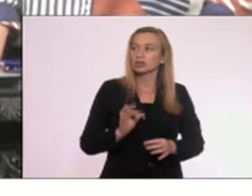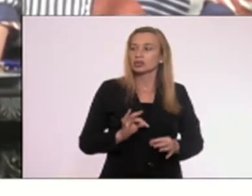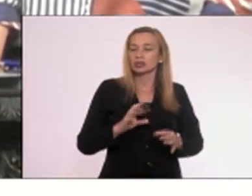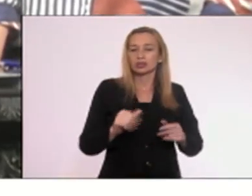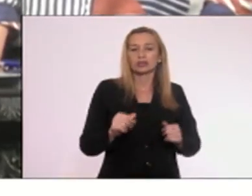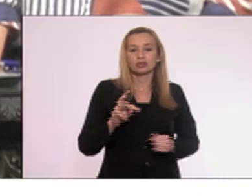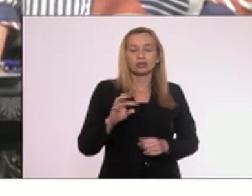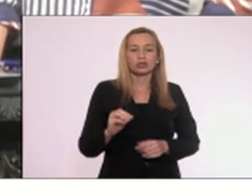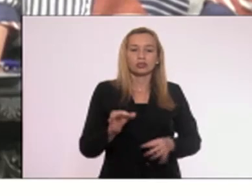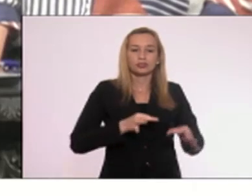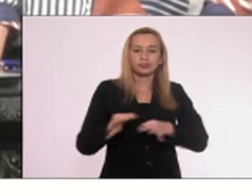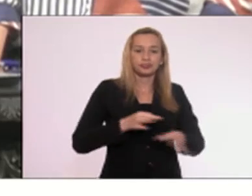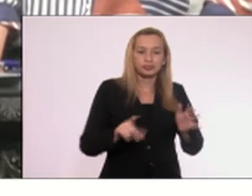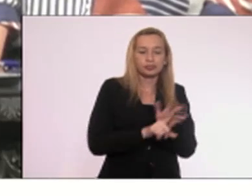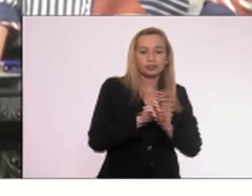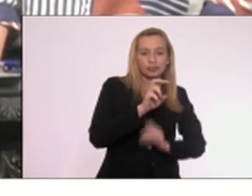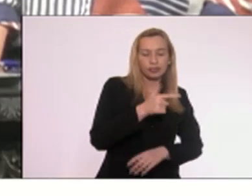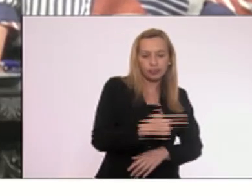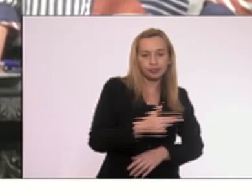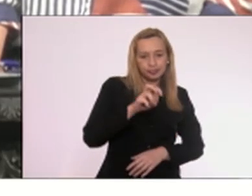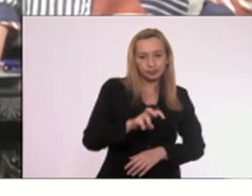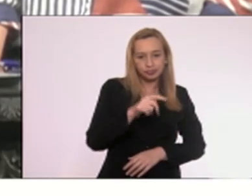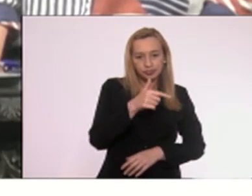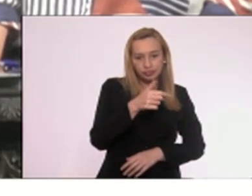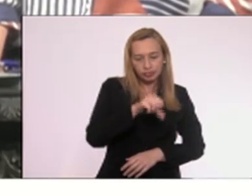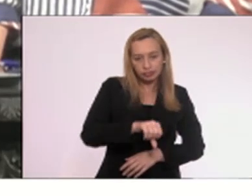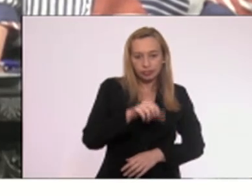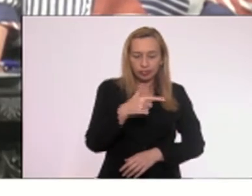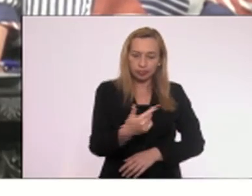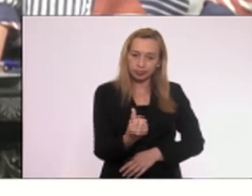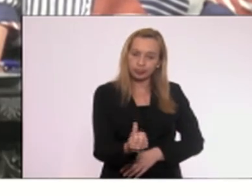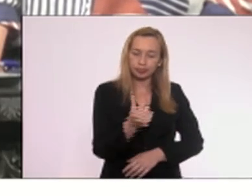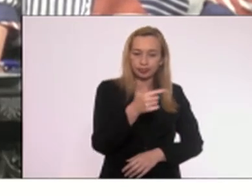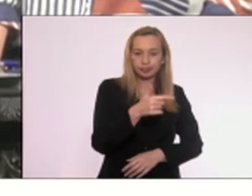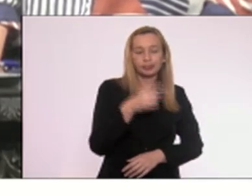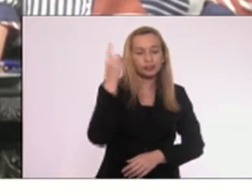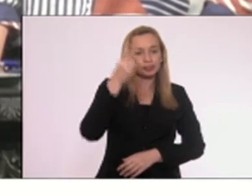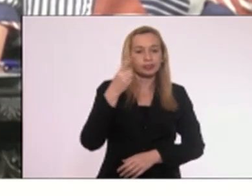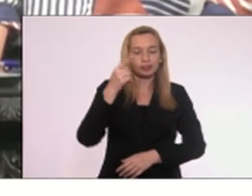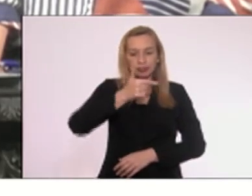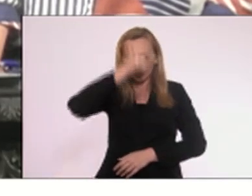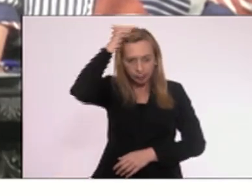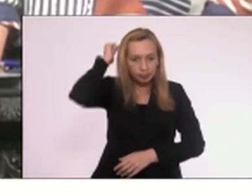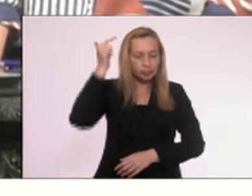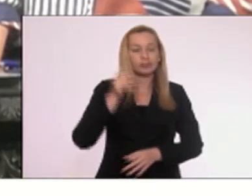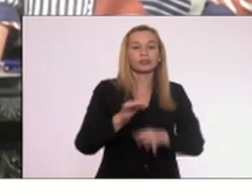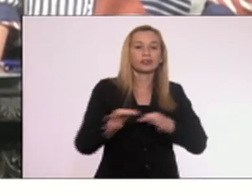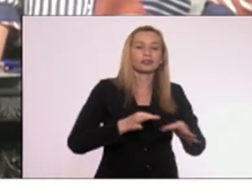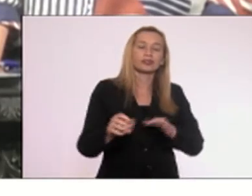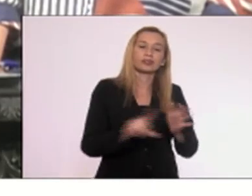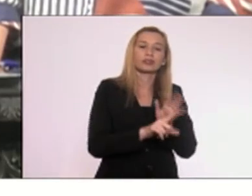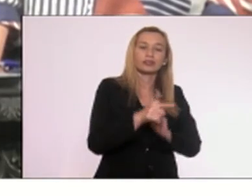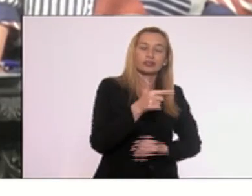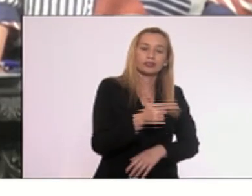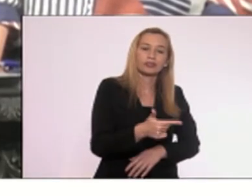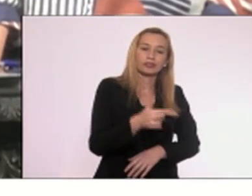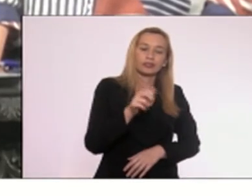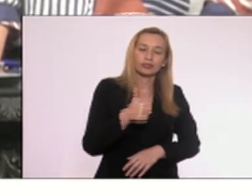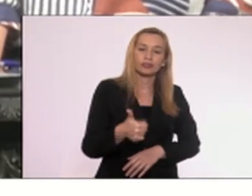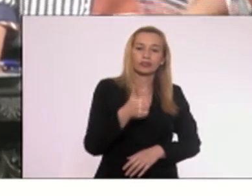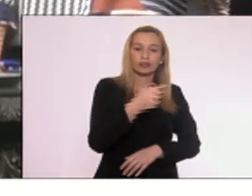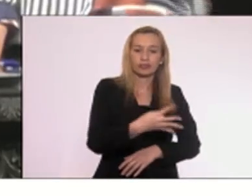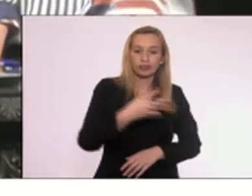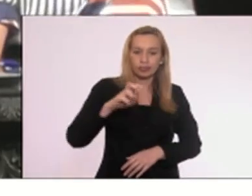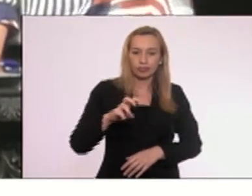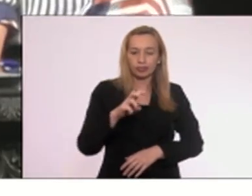oposto ao projeto de lei 2596-A de 2013, deputado Paulo Ramos. Veto total oposto ao projeto de lei 2845-A de 2014, de autoria do